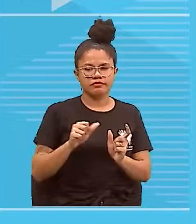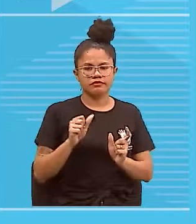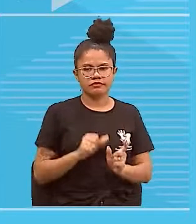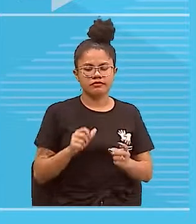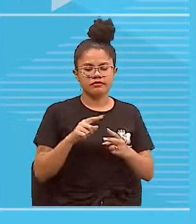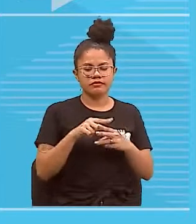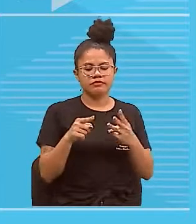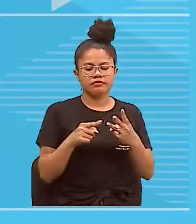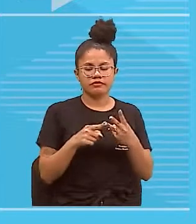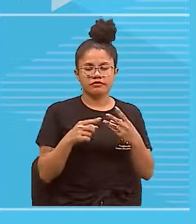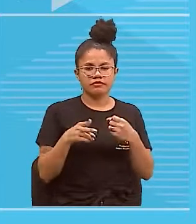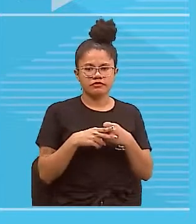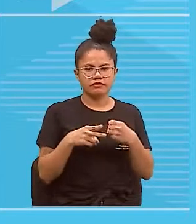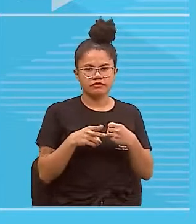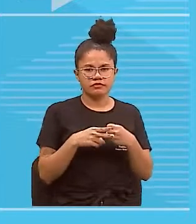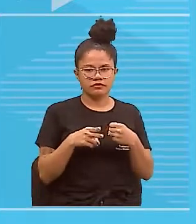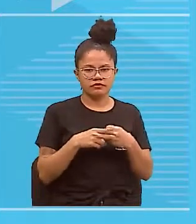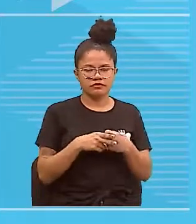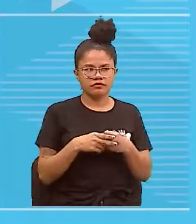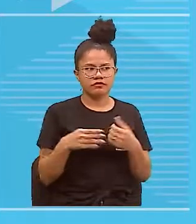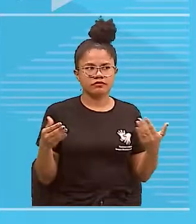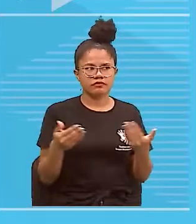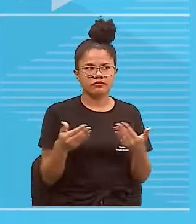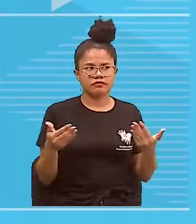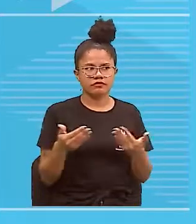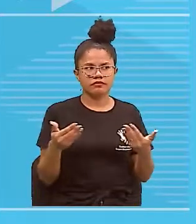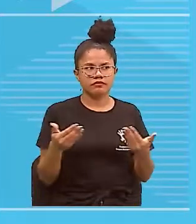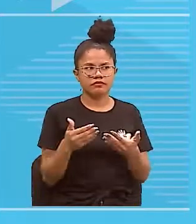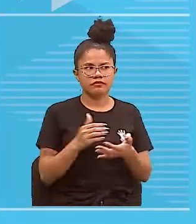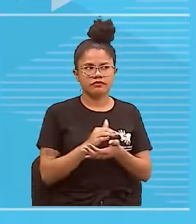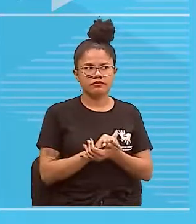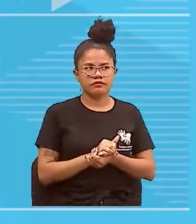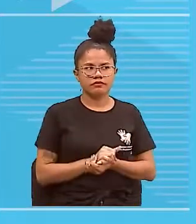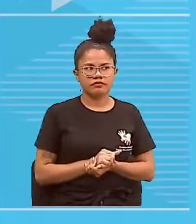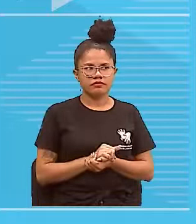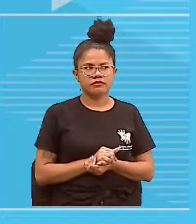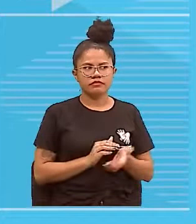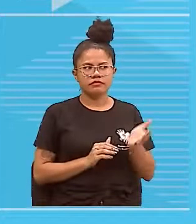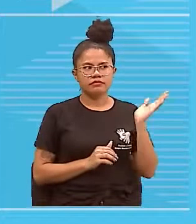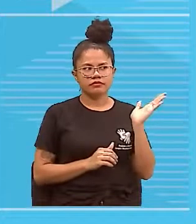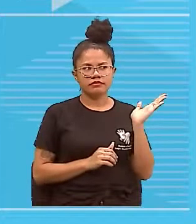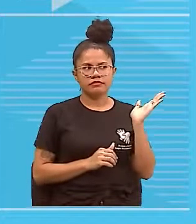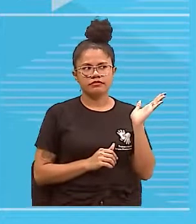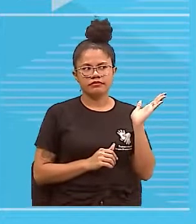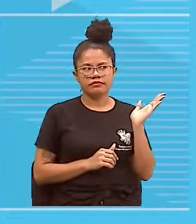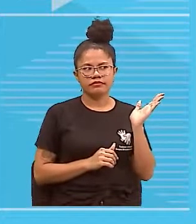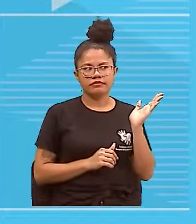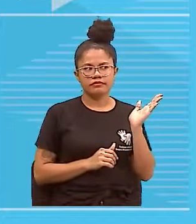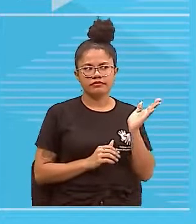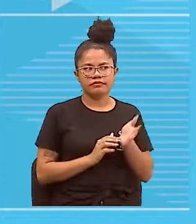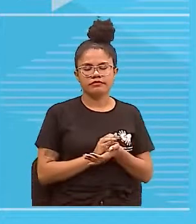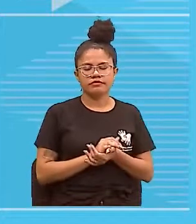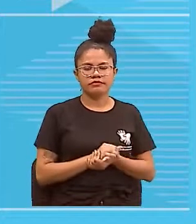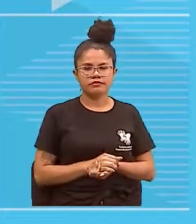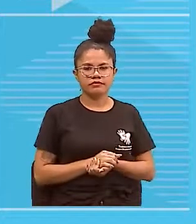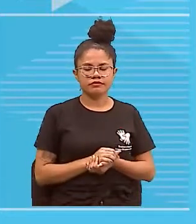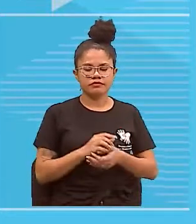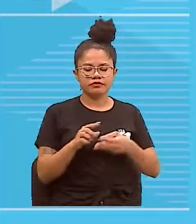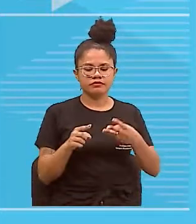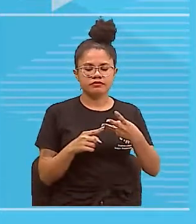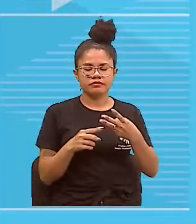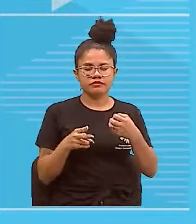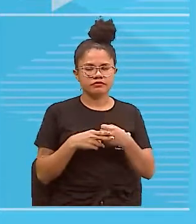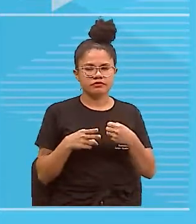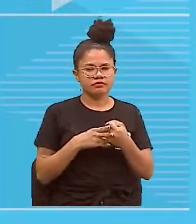no presente do subjuntivo que são os verbos via Rara comer e escrevir E aí você pode se